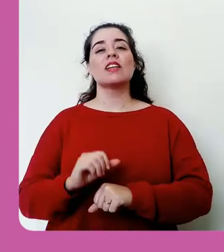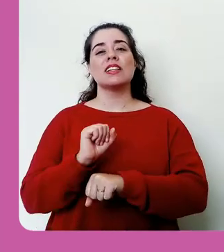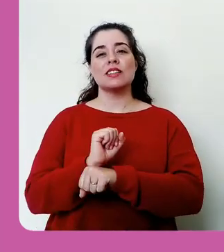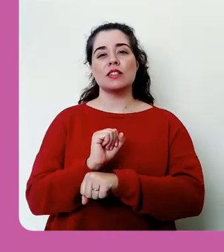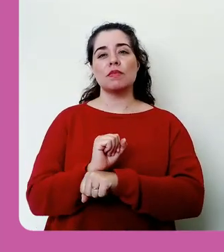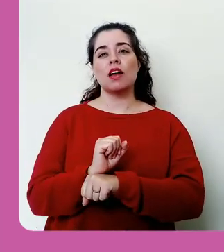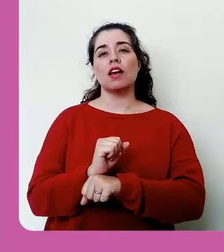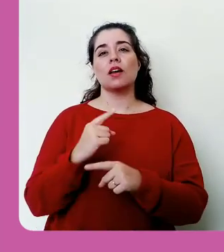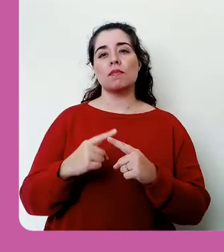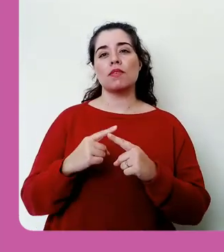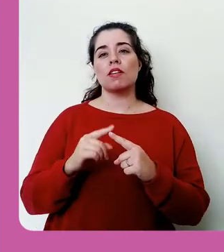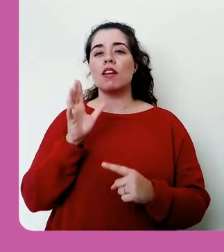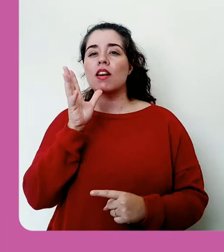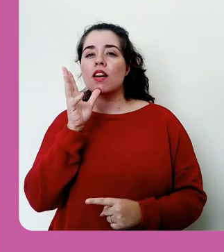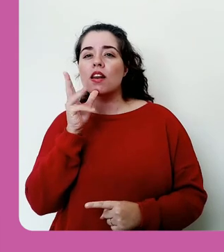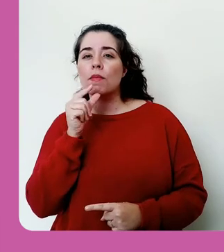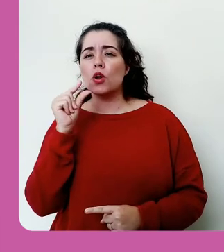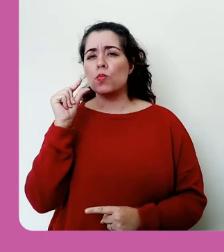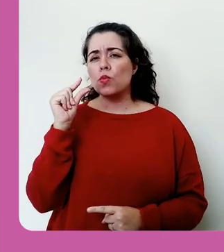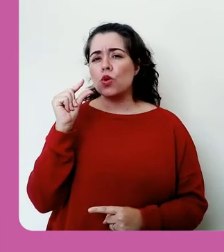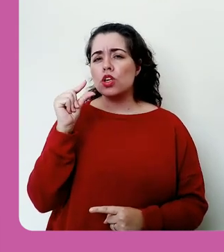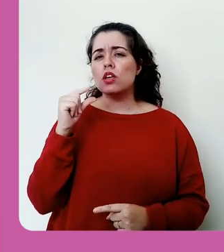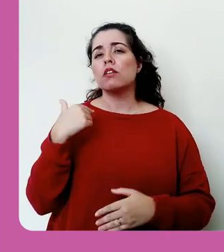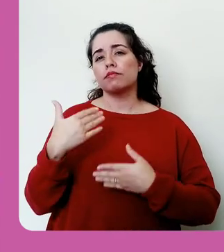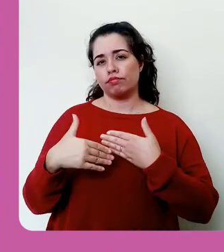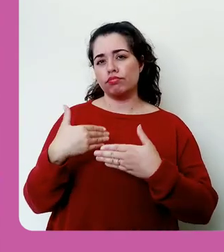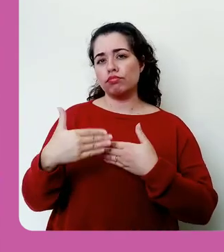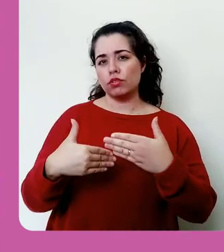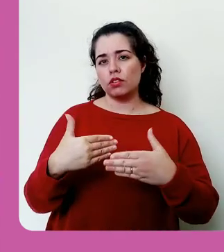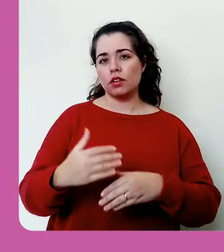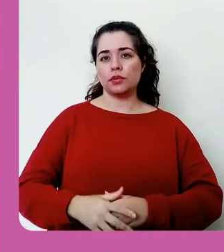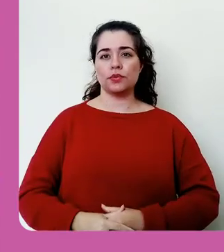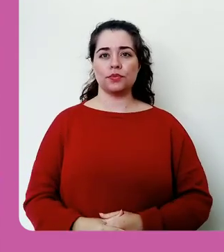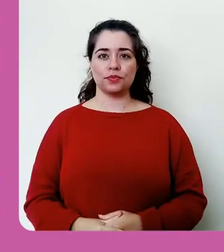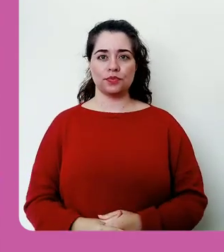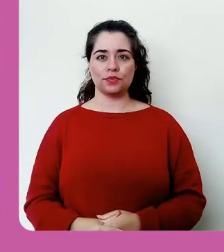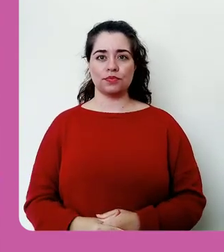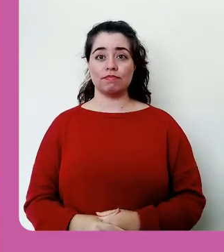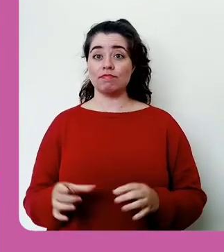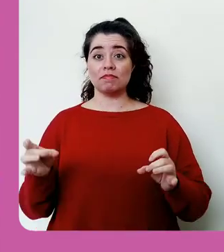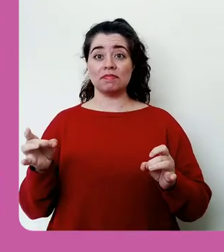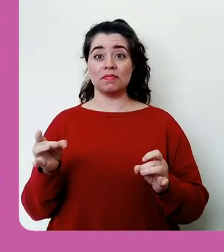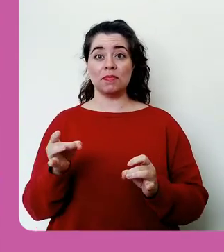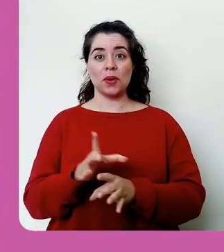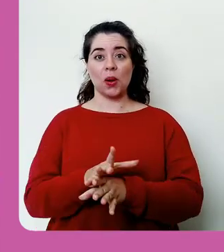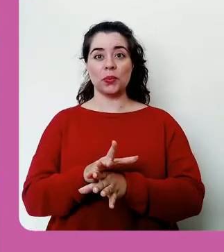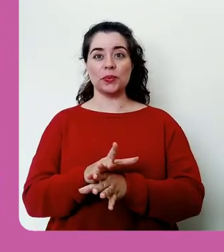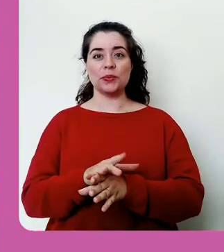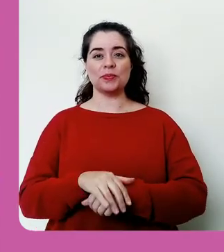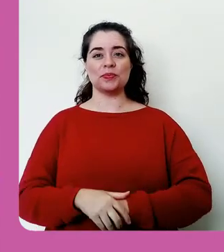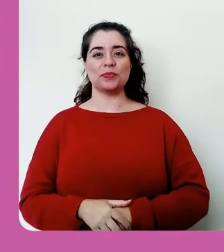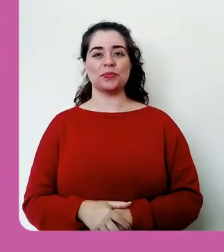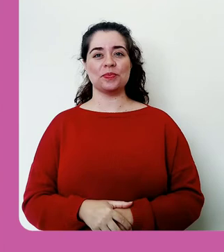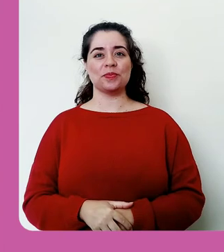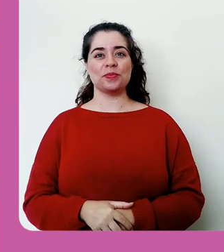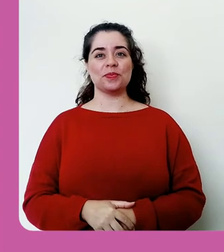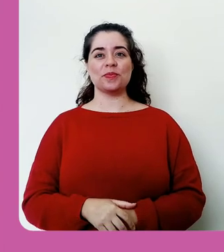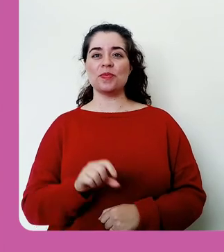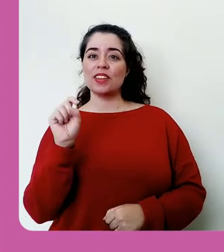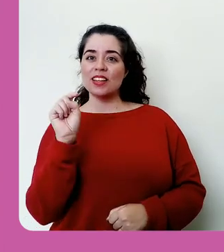Ao clicar no botão Criar, ele demora um pouquinho, porque ele está criando a sua sala. E